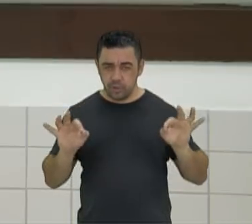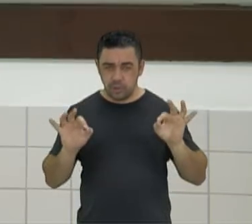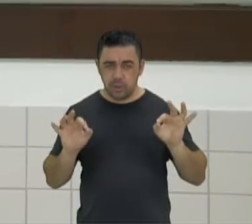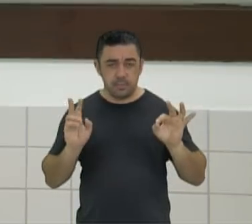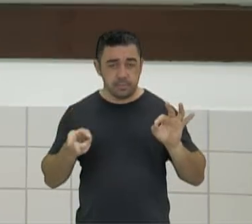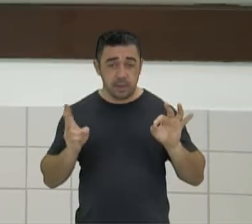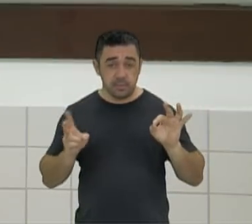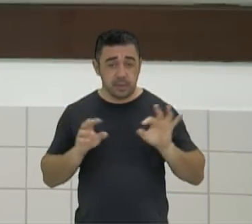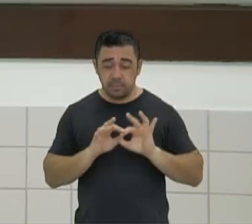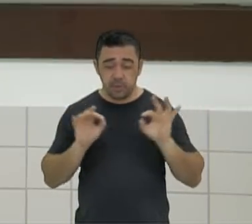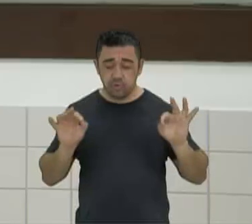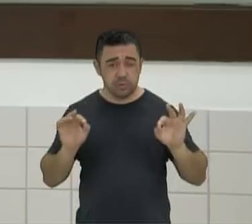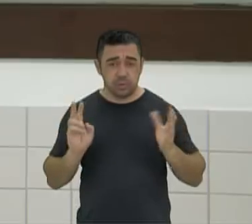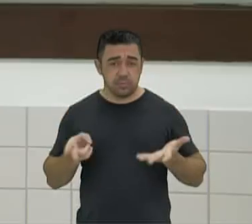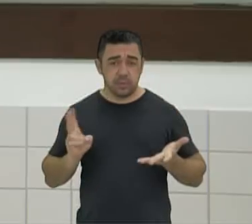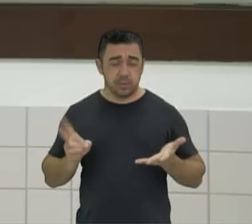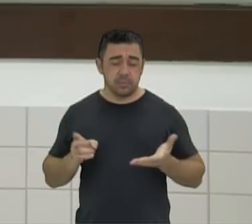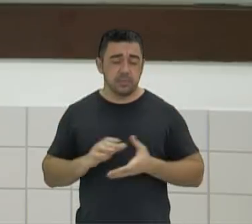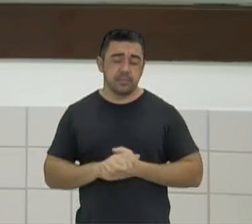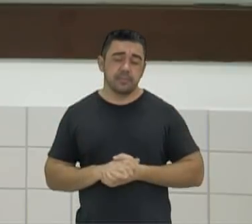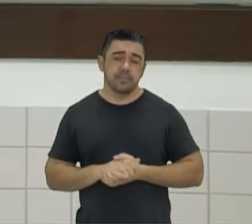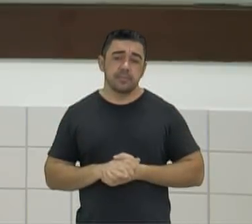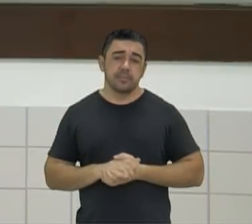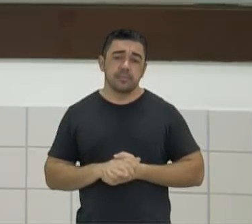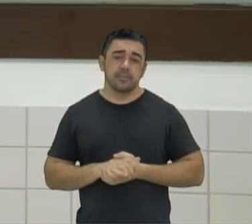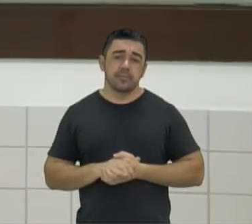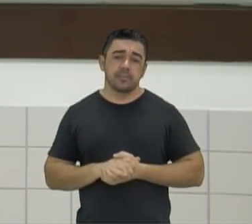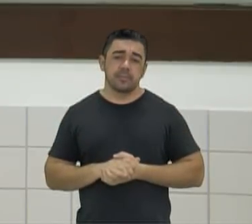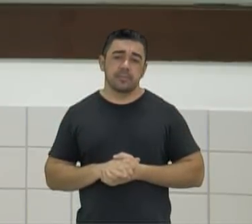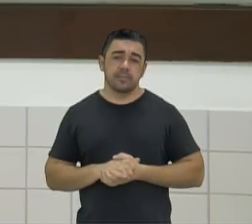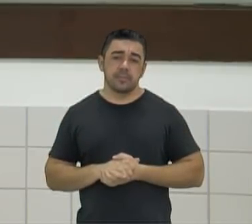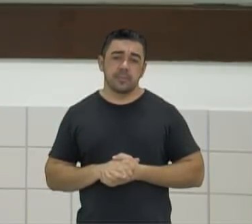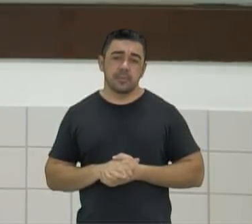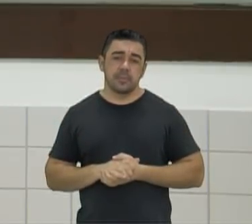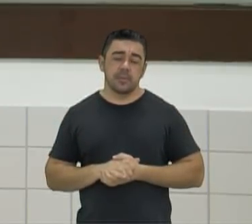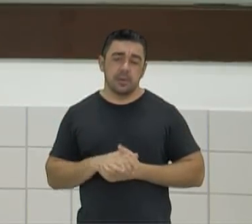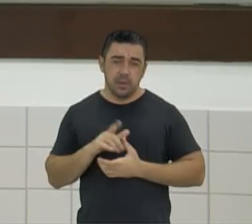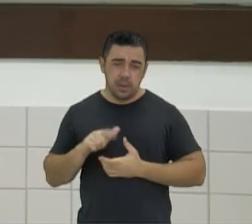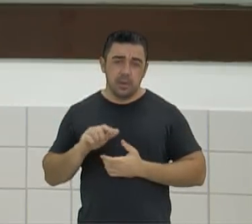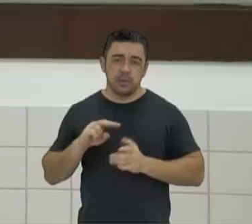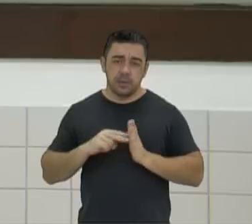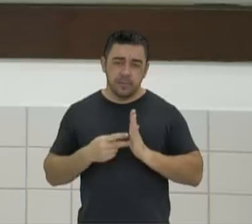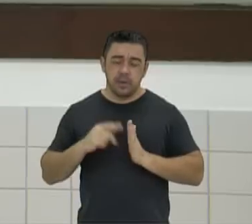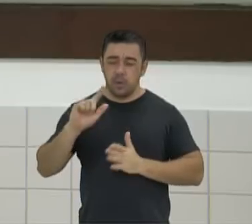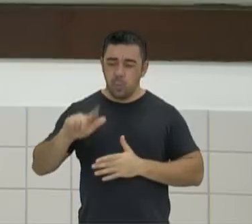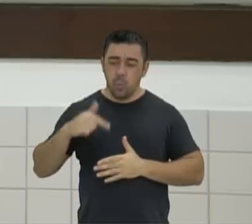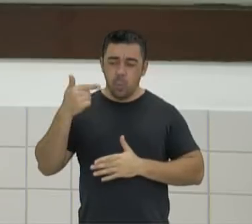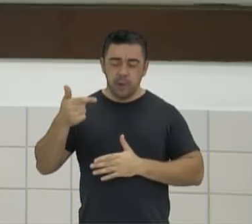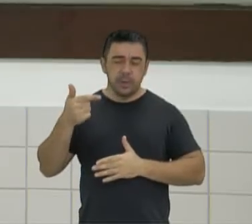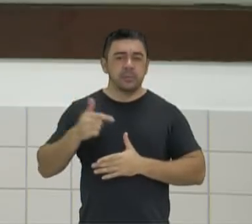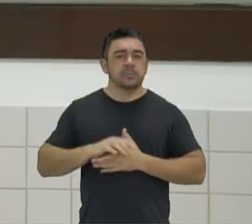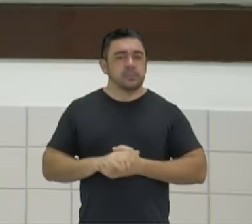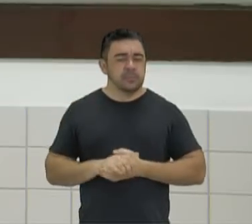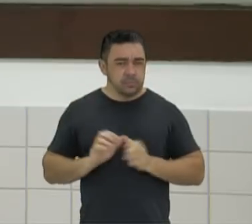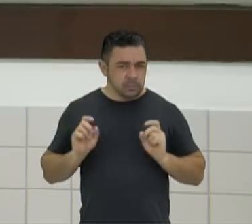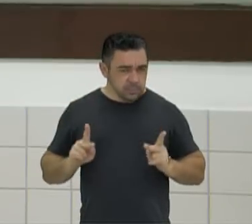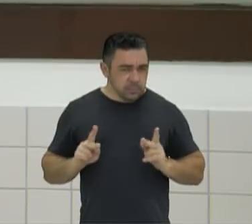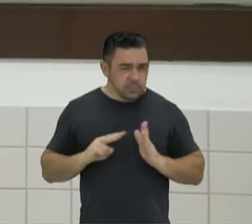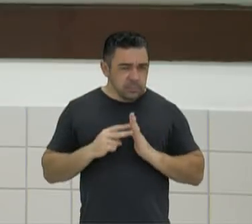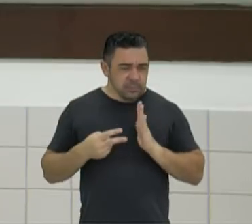mesma medida, lado vezes lado. Isso é o ao quadrado, esse ao quadrado está significando isso. Tudo